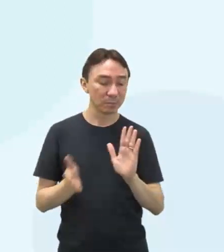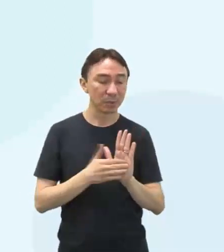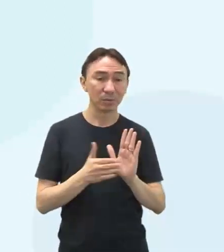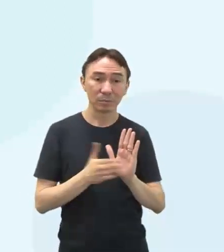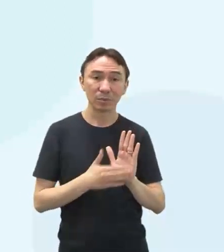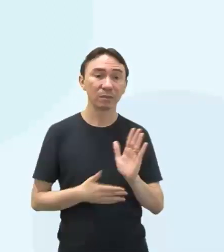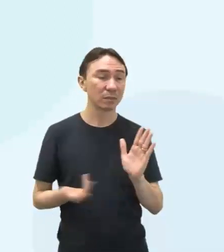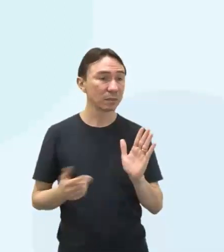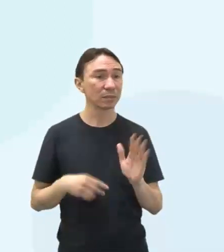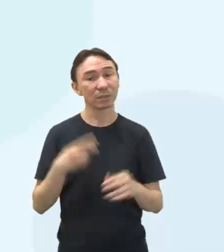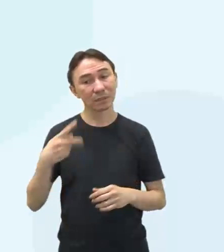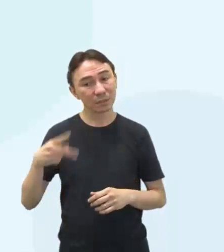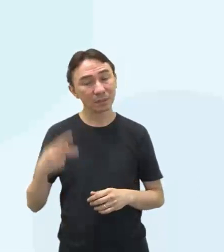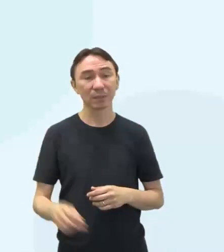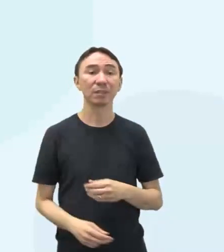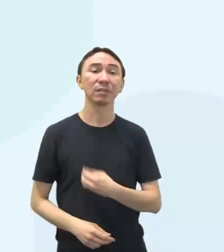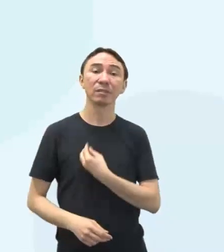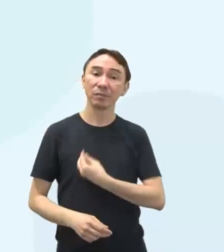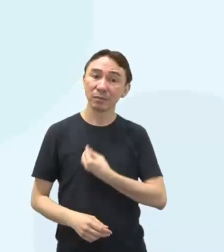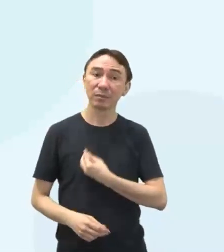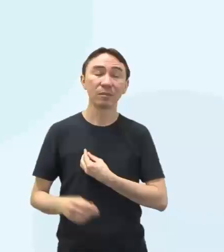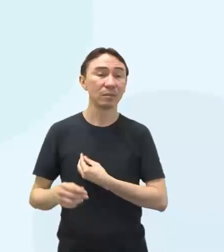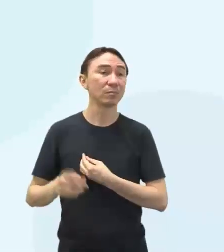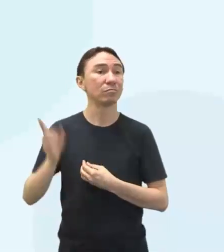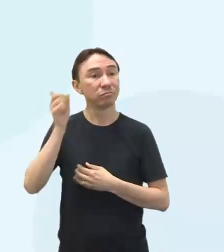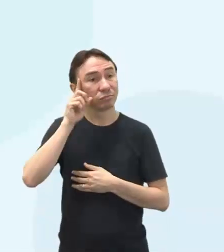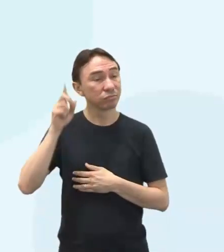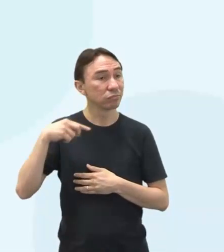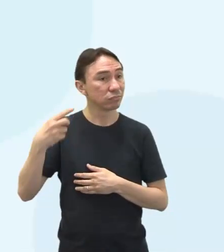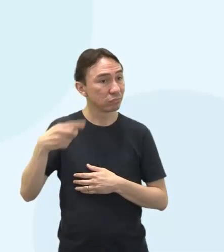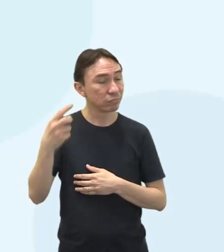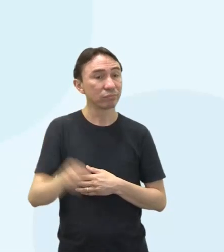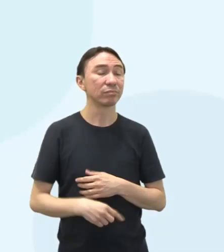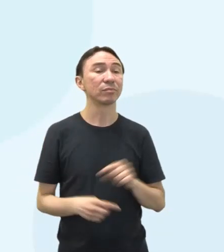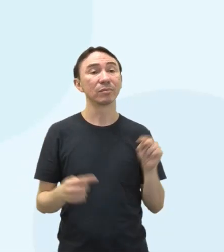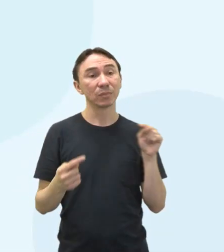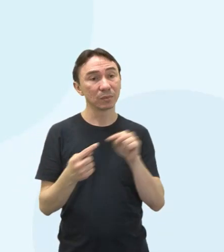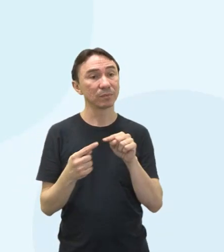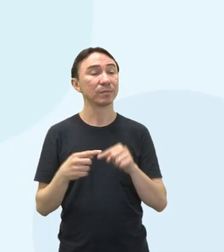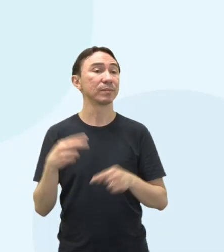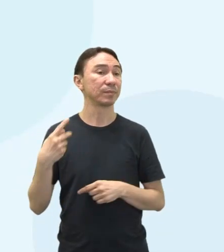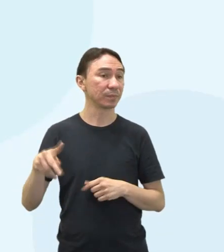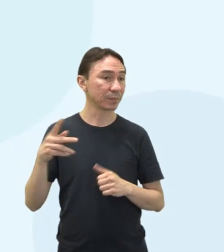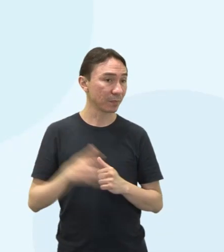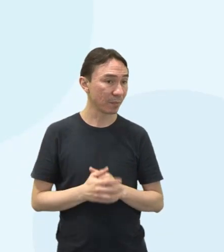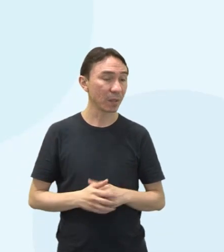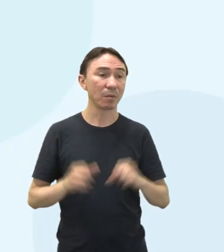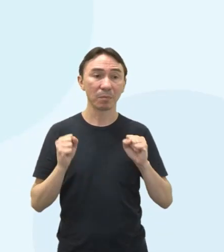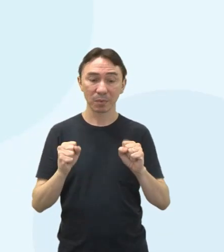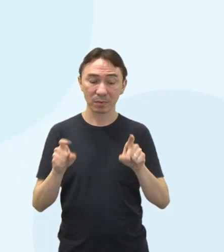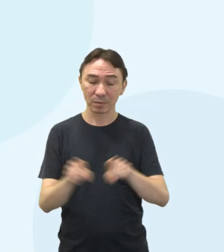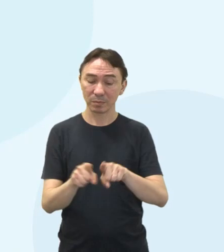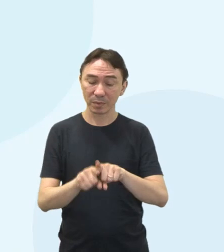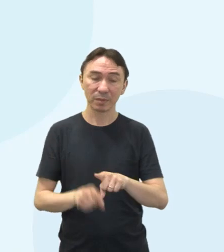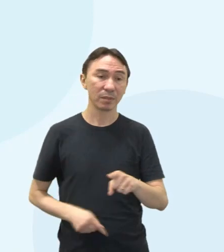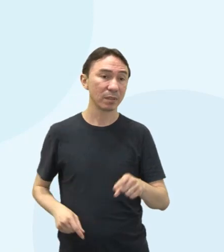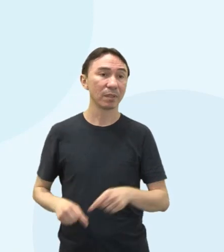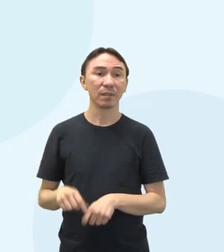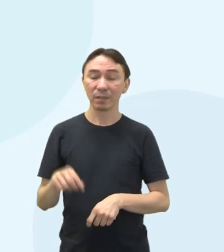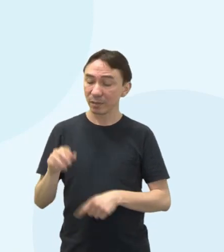presente né dos Estudantes a gente pode utilizar também os vídeos da Khan Academy e traz